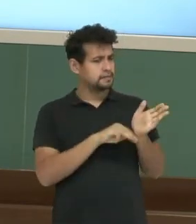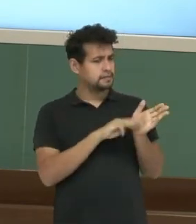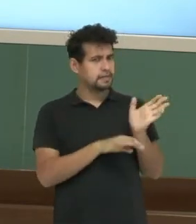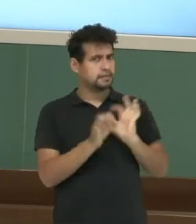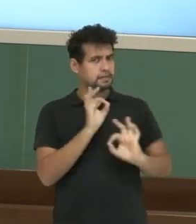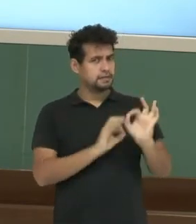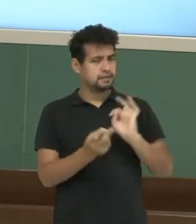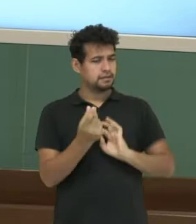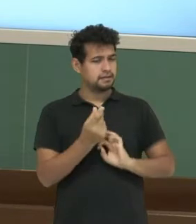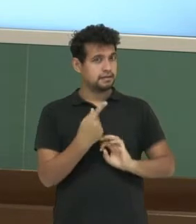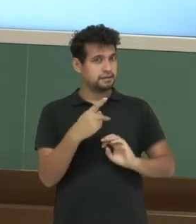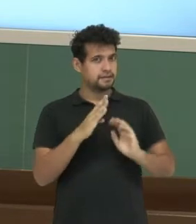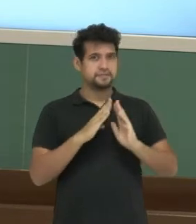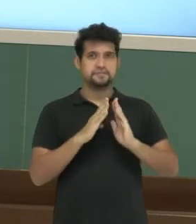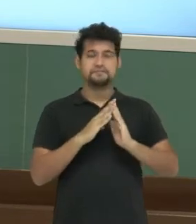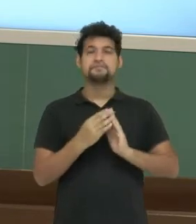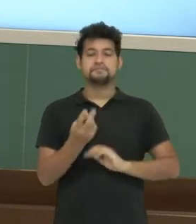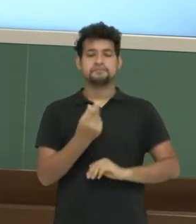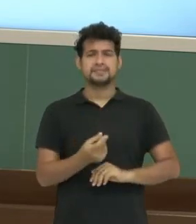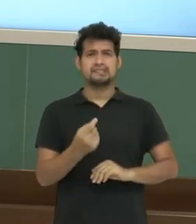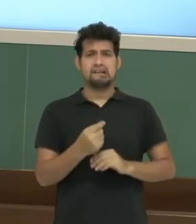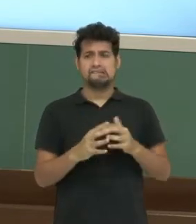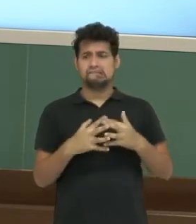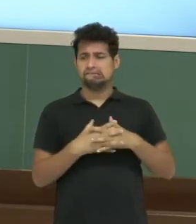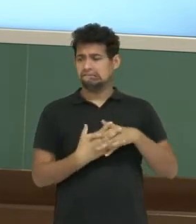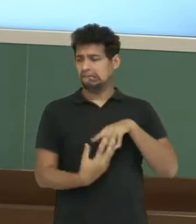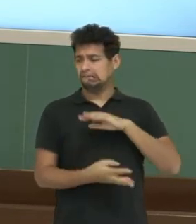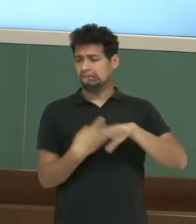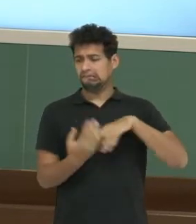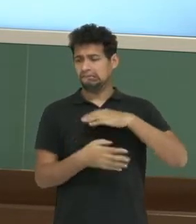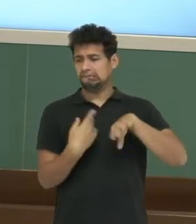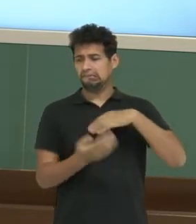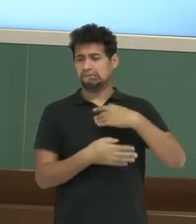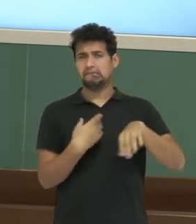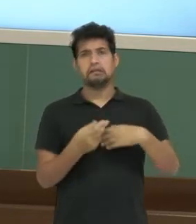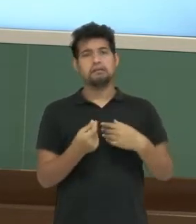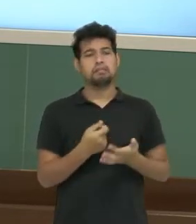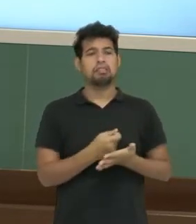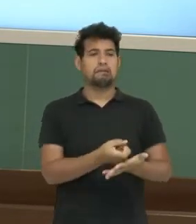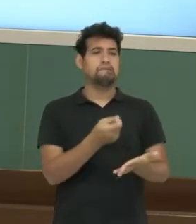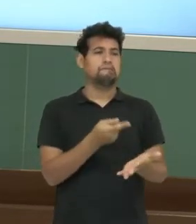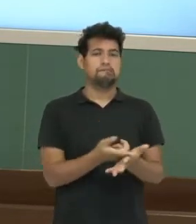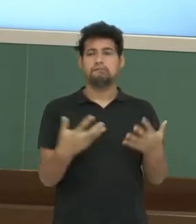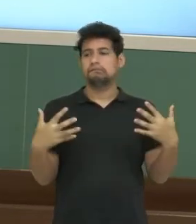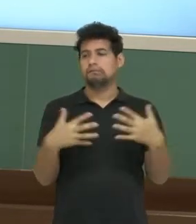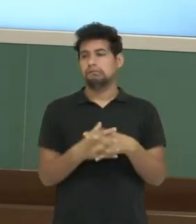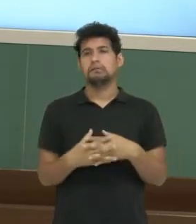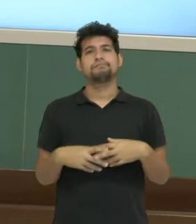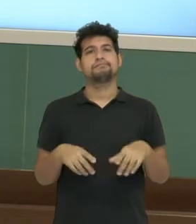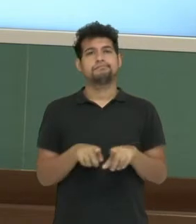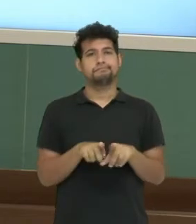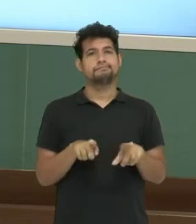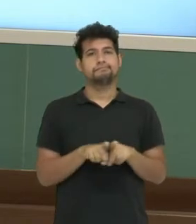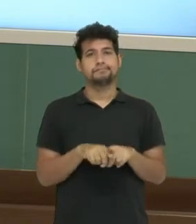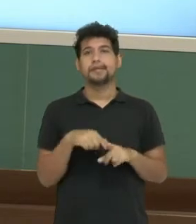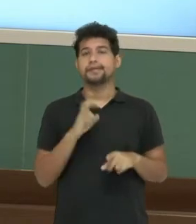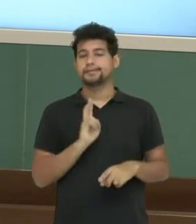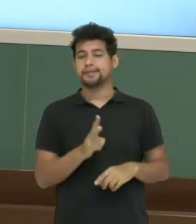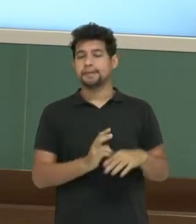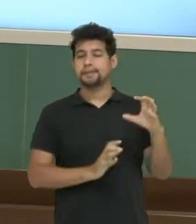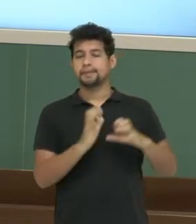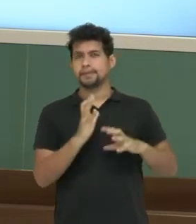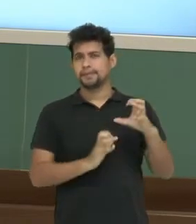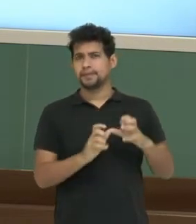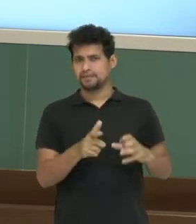as finanças da casa. Uma finança desorganizada, a gente só leva a dívida, leva a confusão e leva a briga. E a gente não